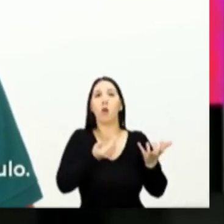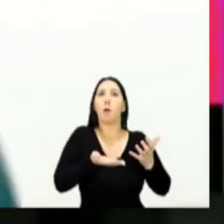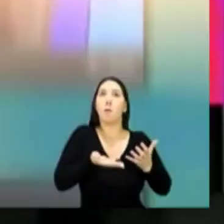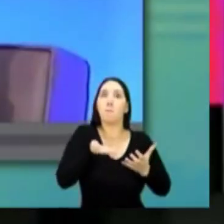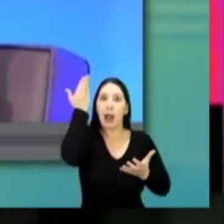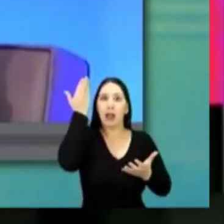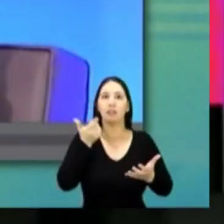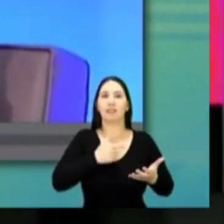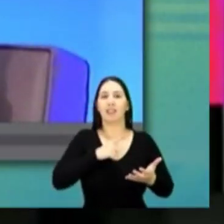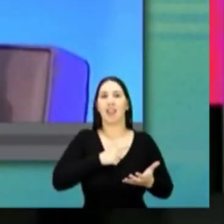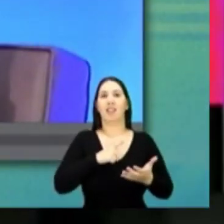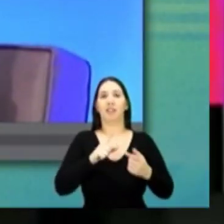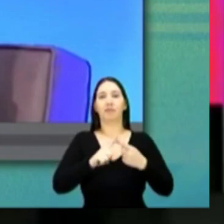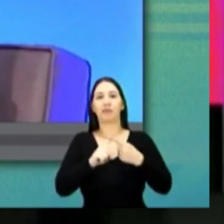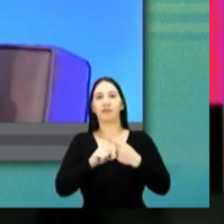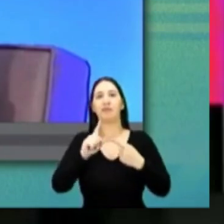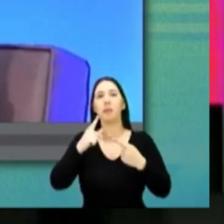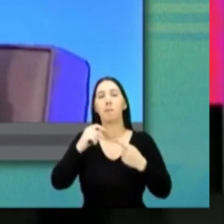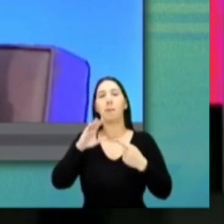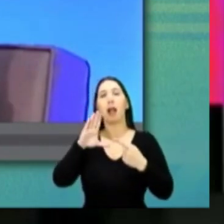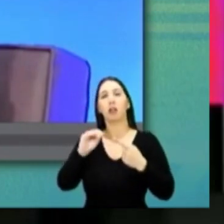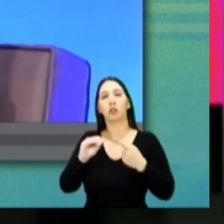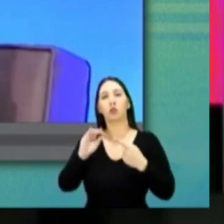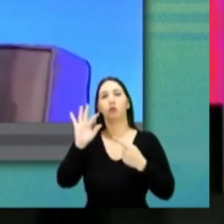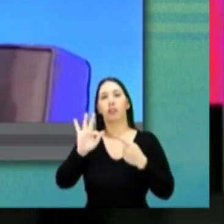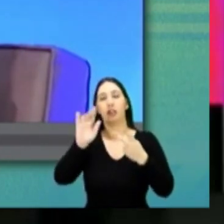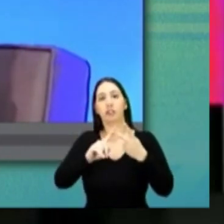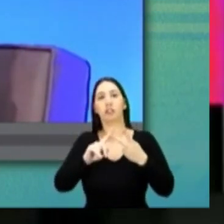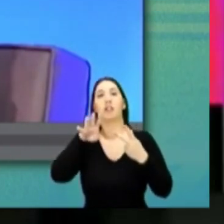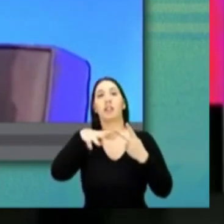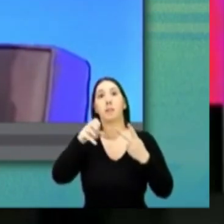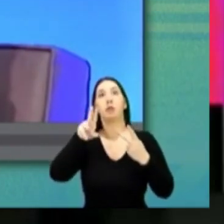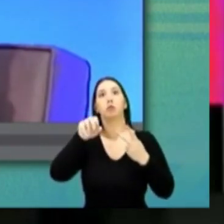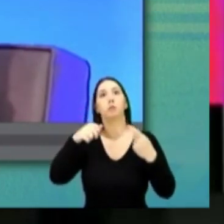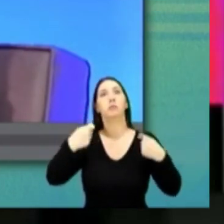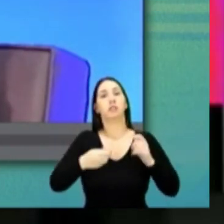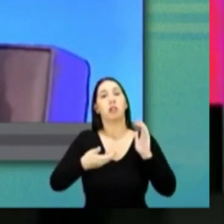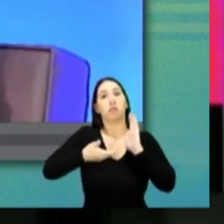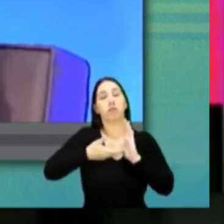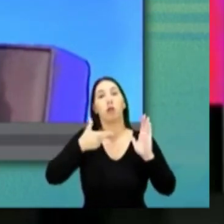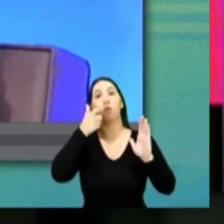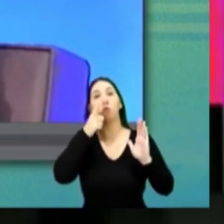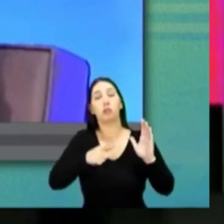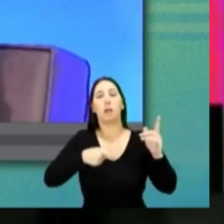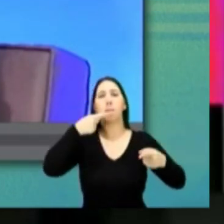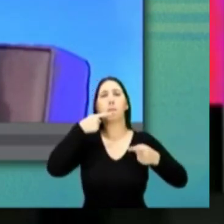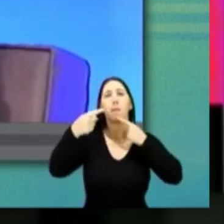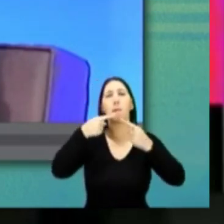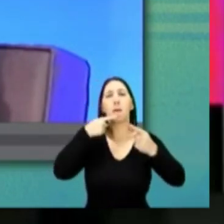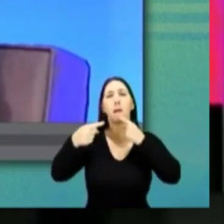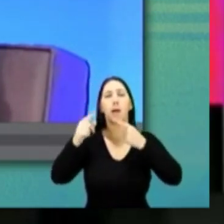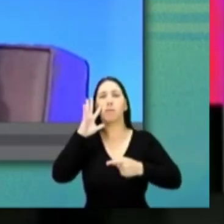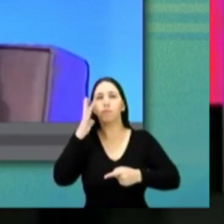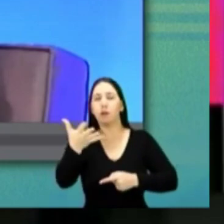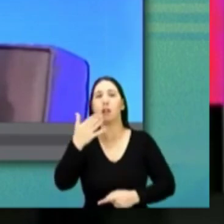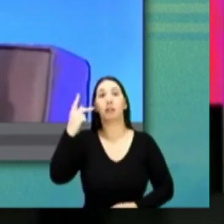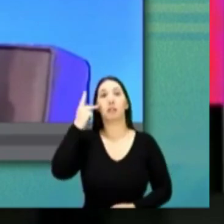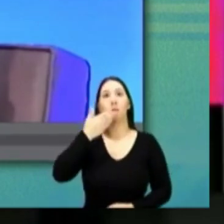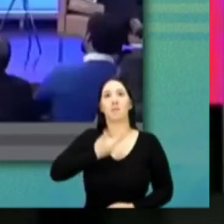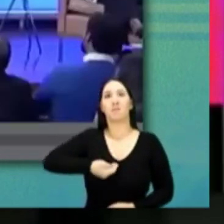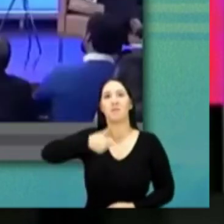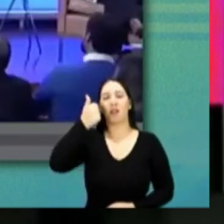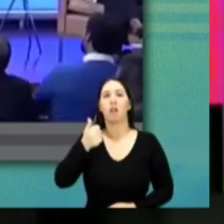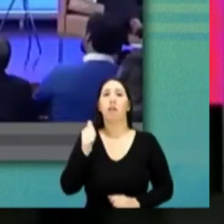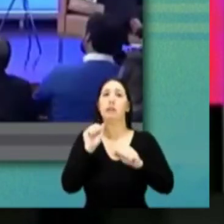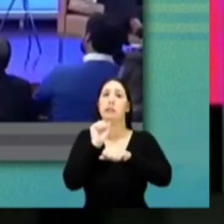para São Paulo. Pacto Federativo, a tabela SUS precisarão ser discutidas no Senado da República nos próximos 4 anos. Eu